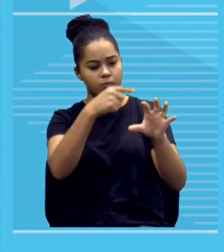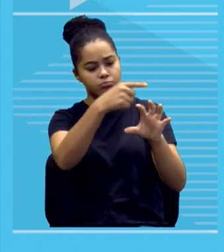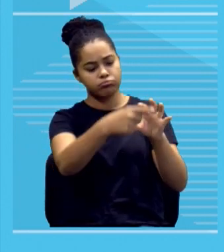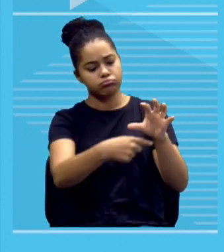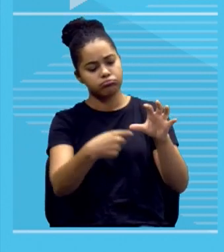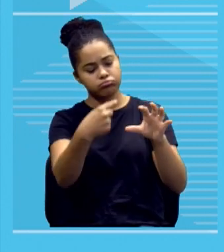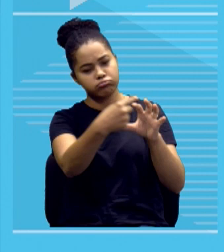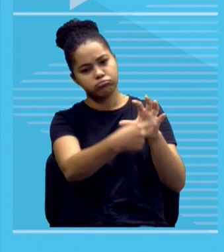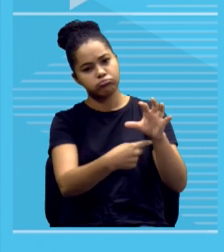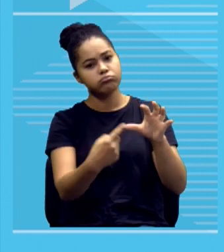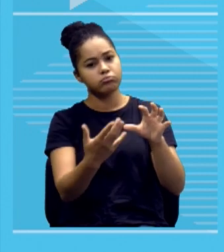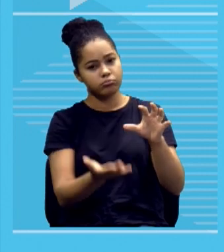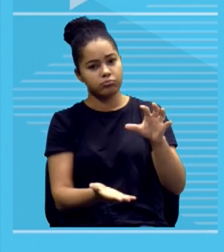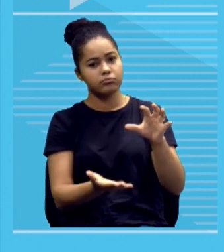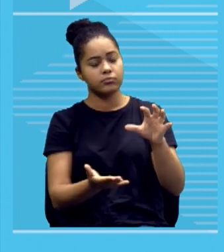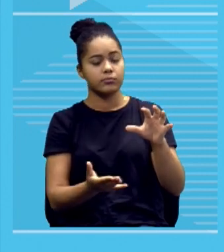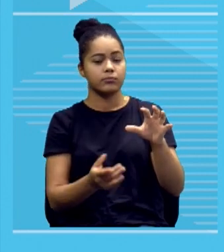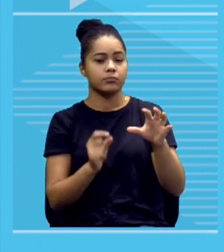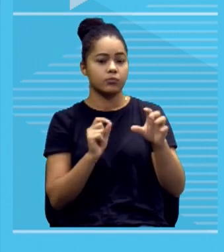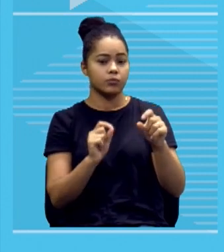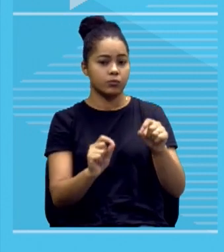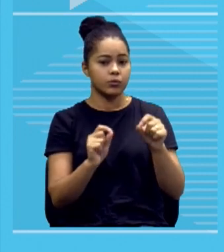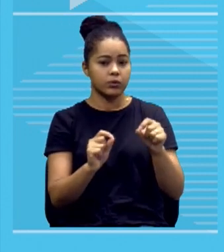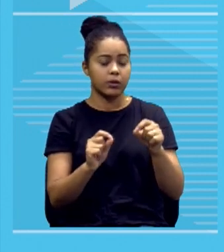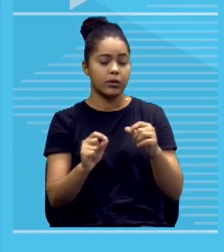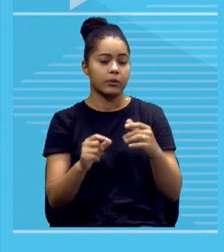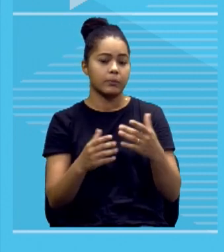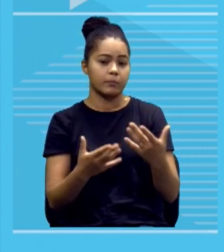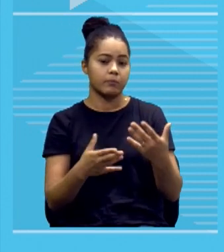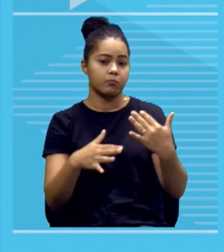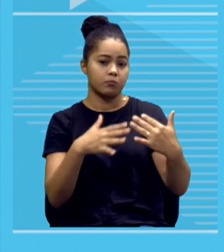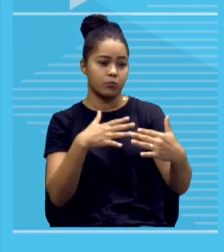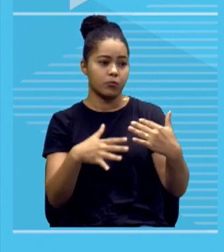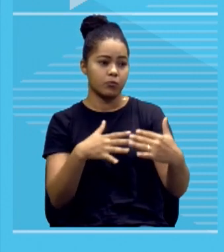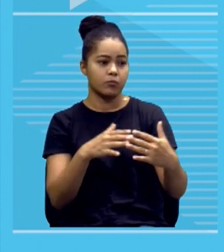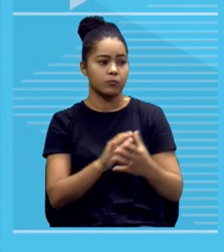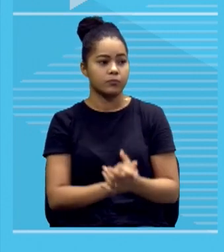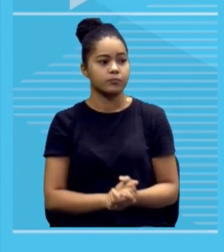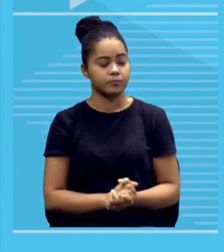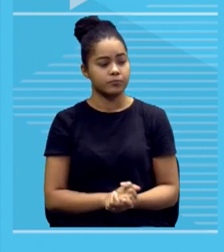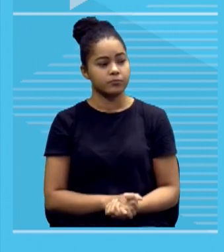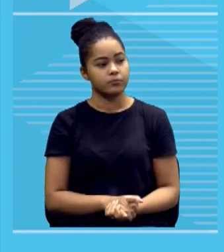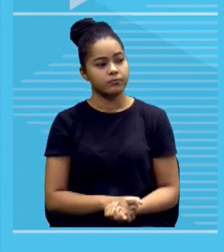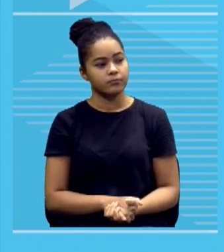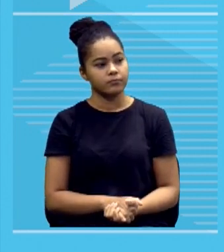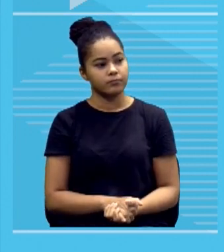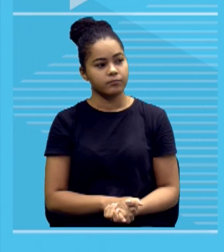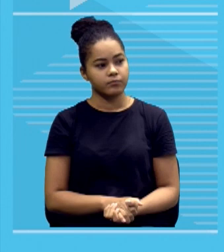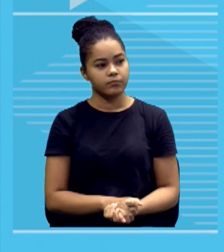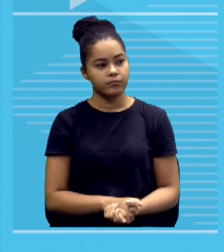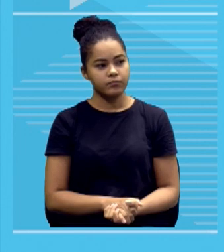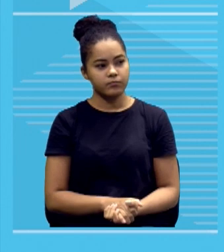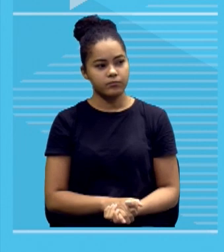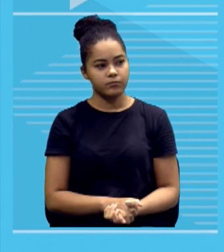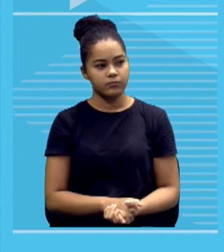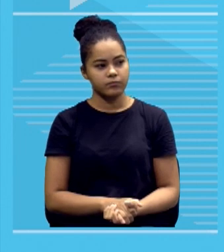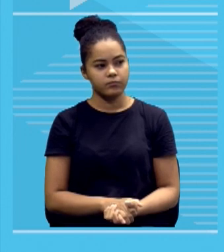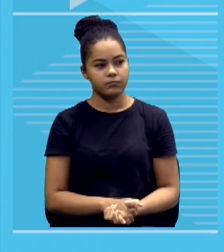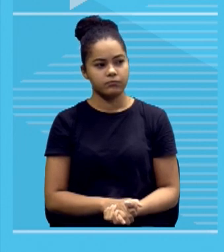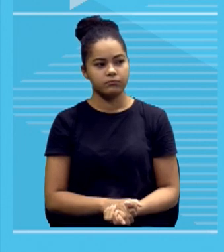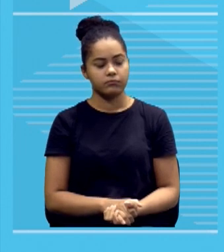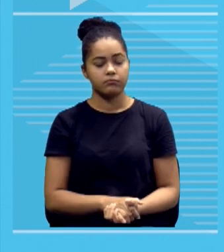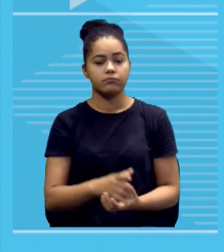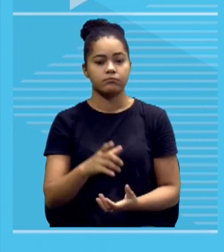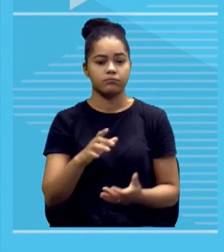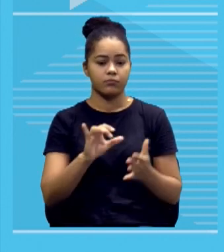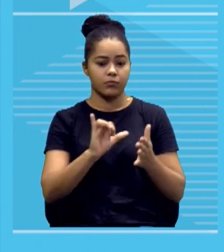tem sempre essa parte de movimentação interna a um corpo. E dentro dele existe uma